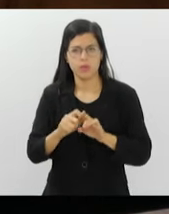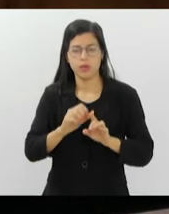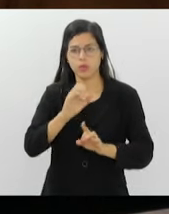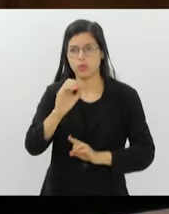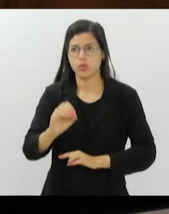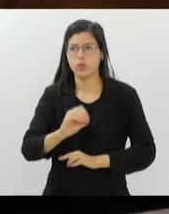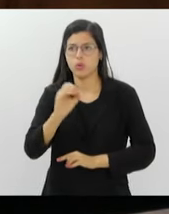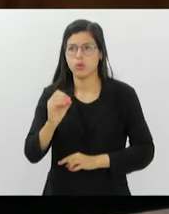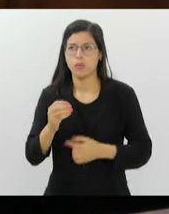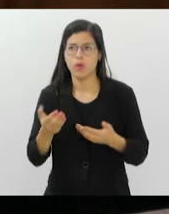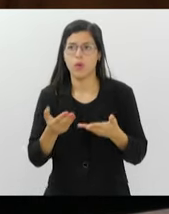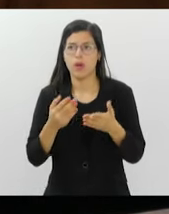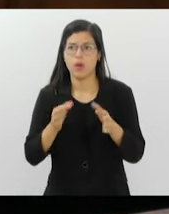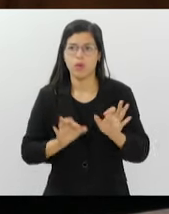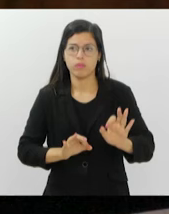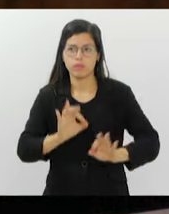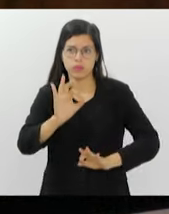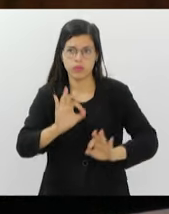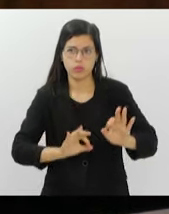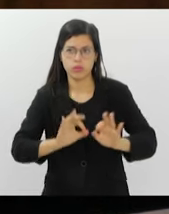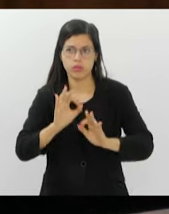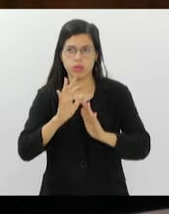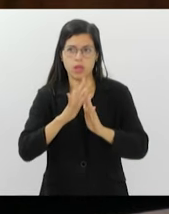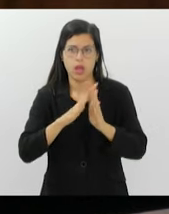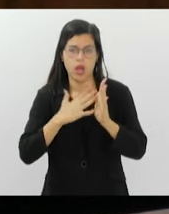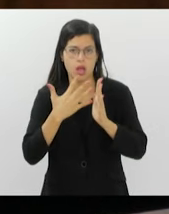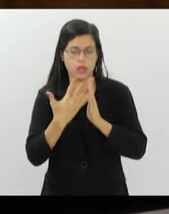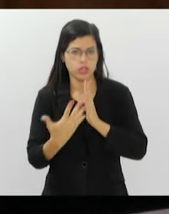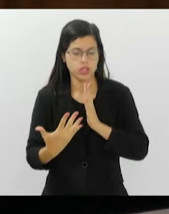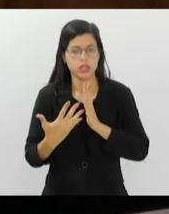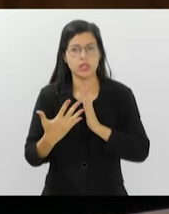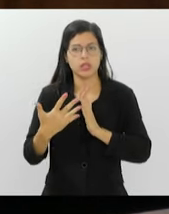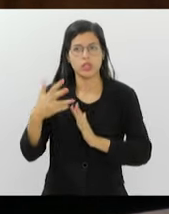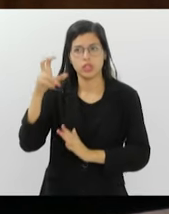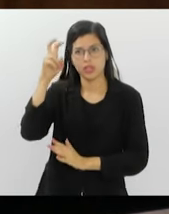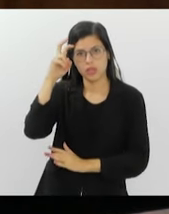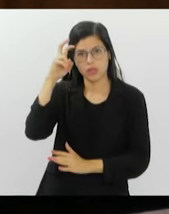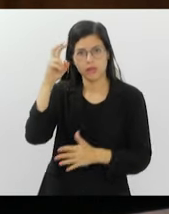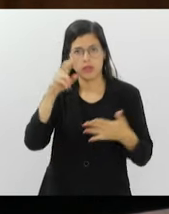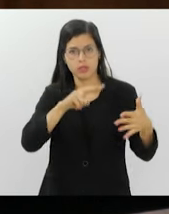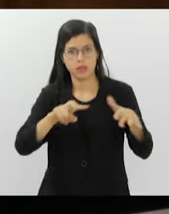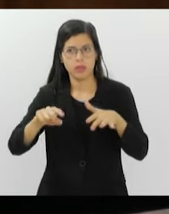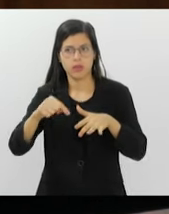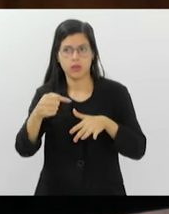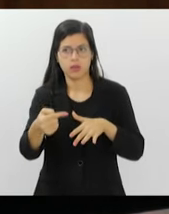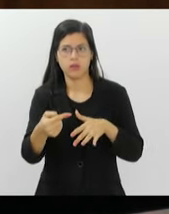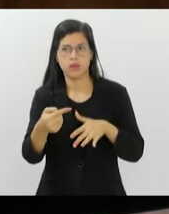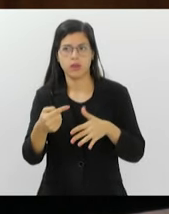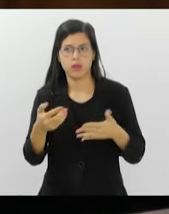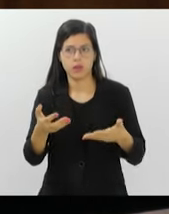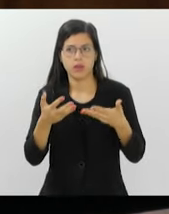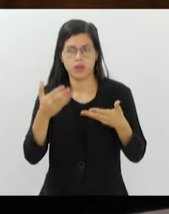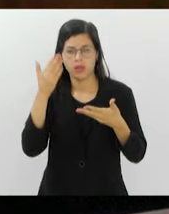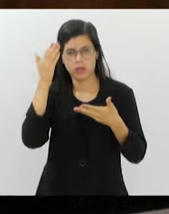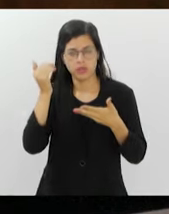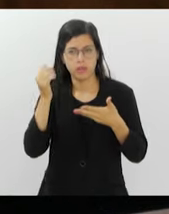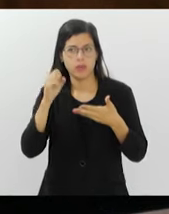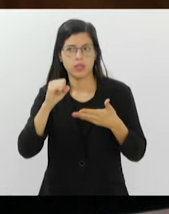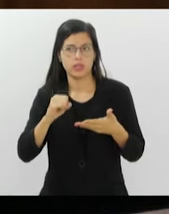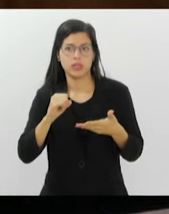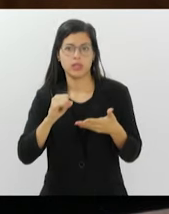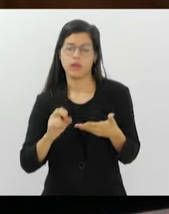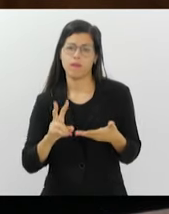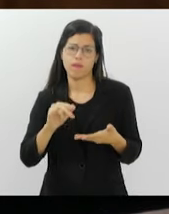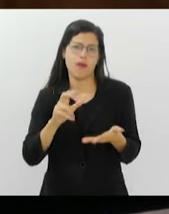programar minha agenda de quinta-feira que vem queria saber se o expediente a ordem do dia vai ser de manhã à